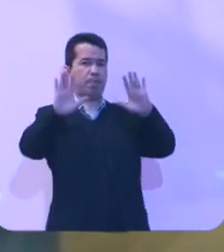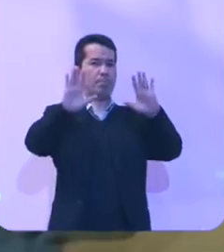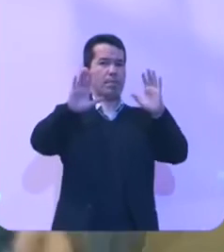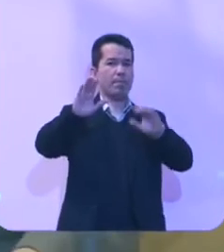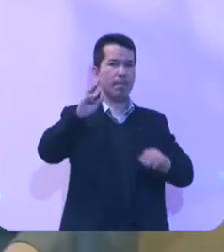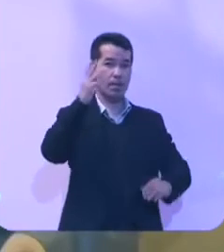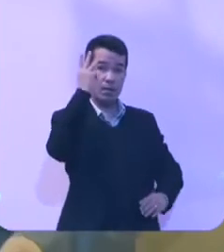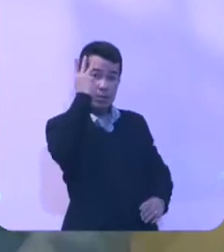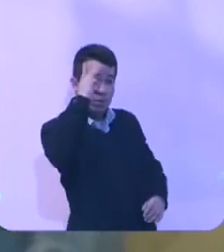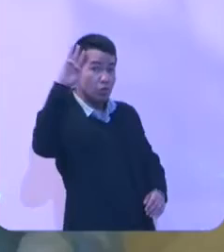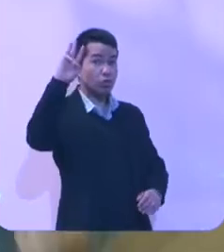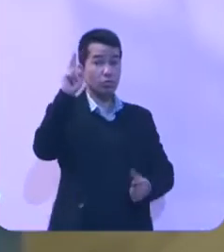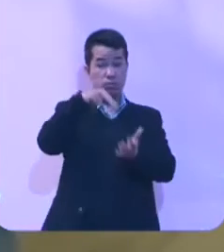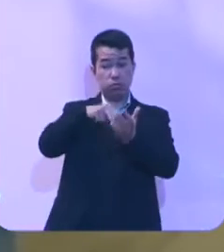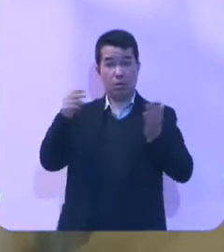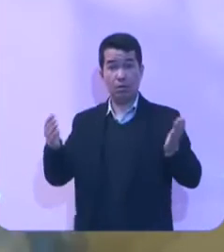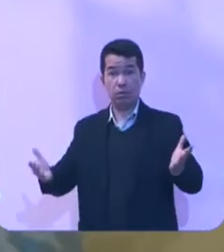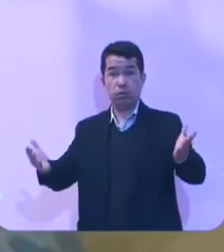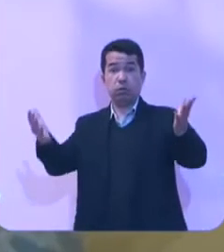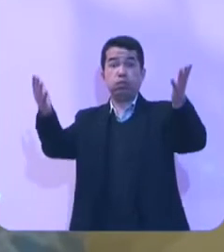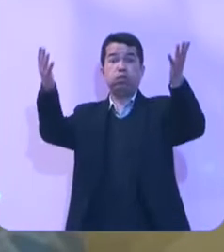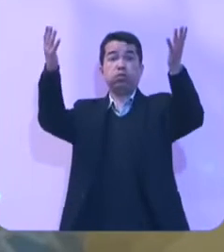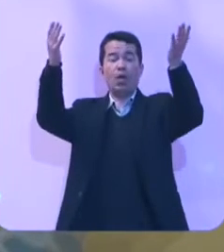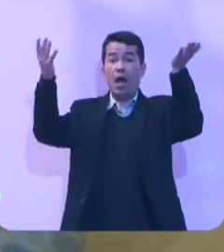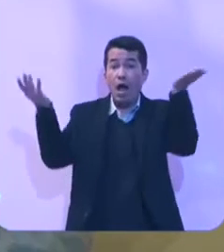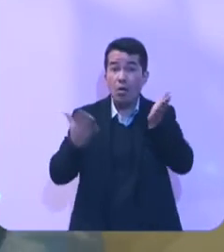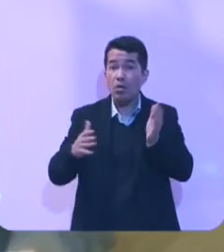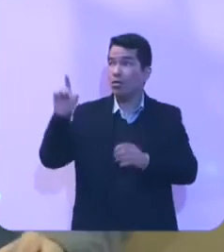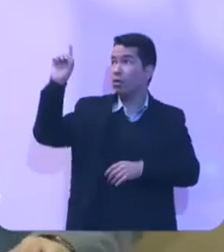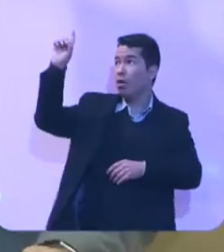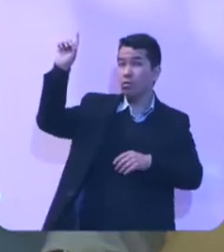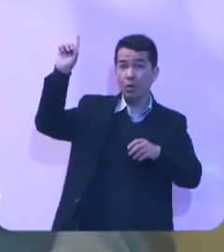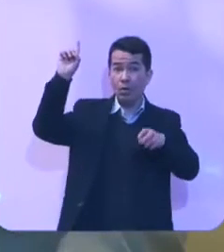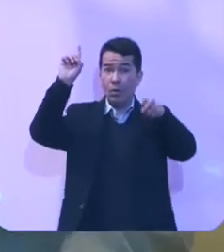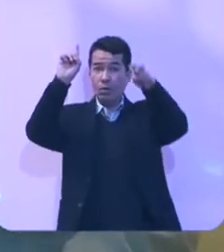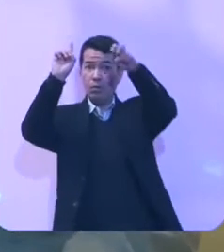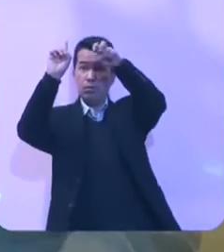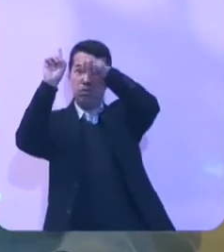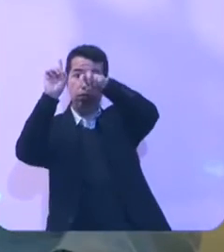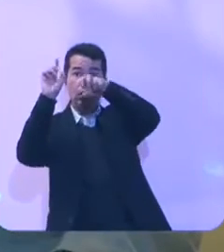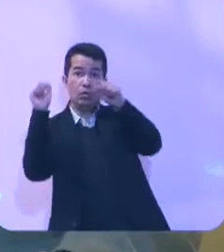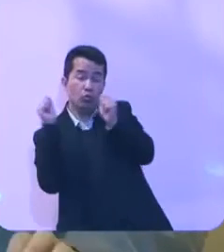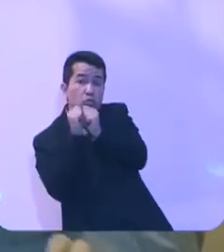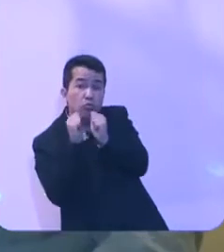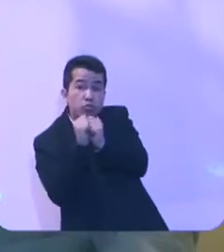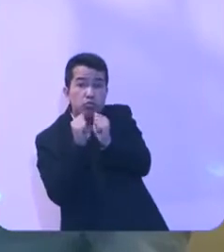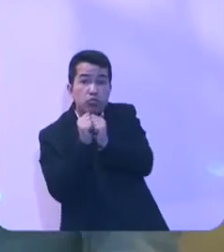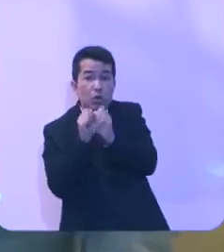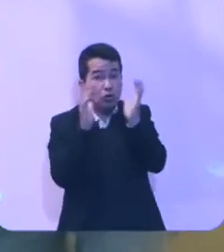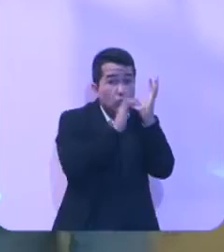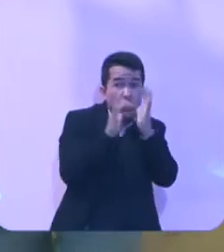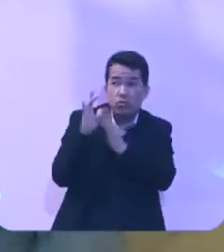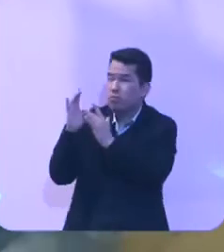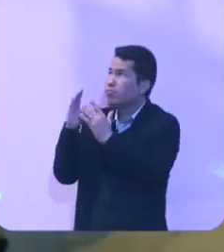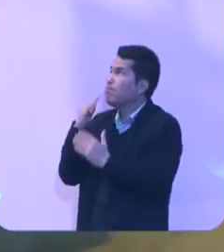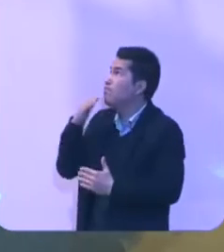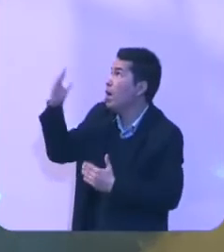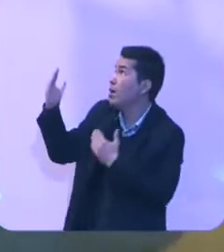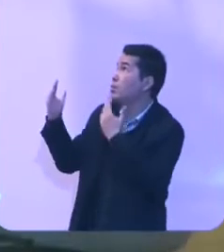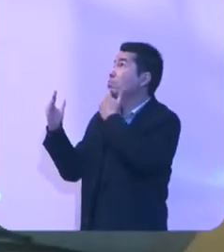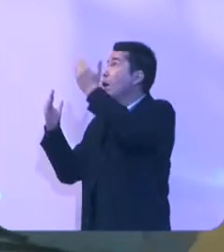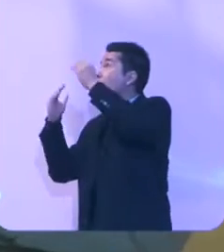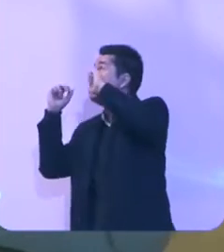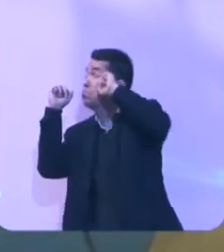foi ressuscitado e está à direita de Deus, e Ele pede a Deus em favor de nós. Então,